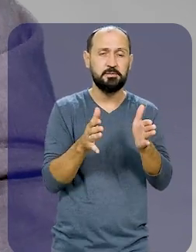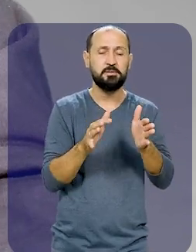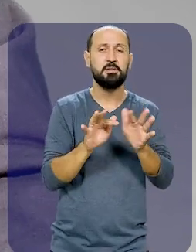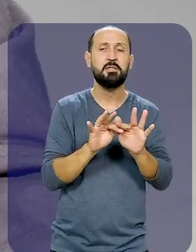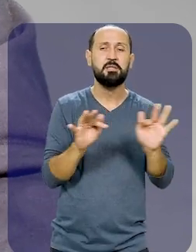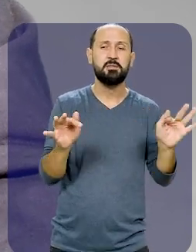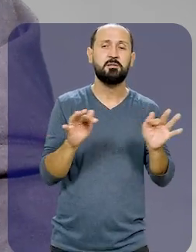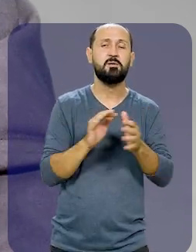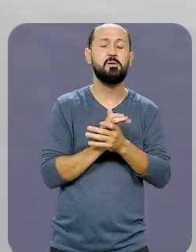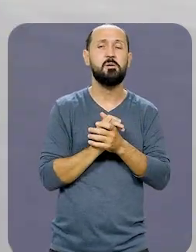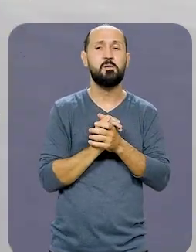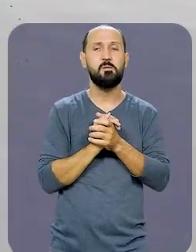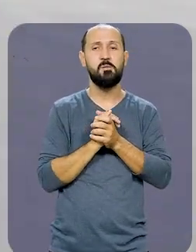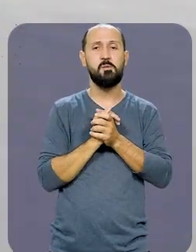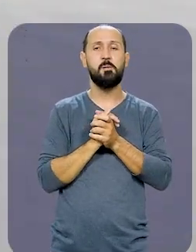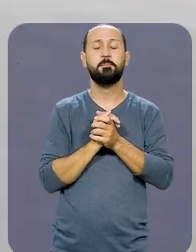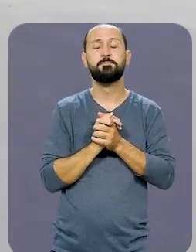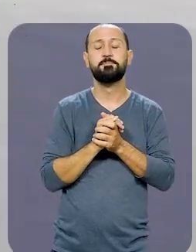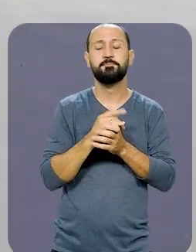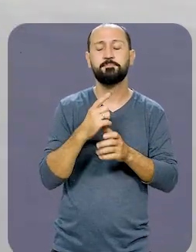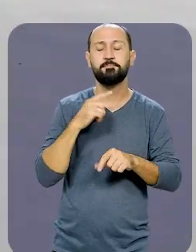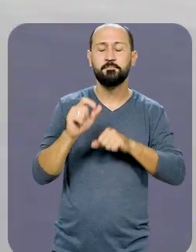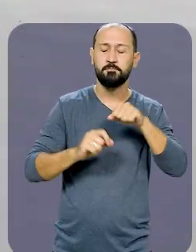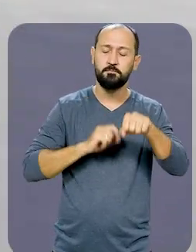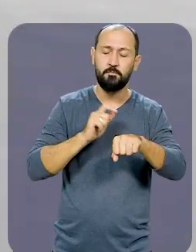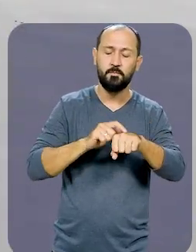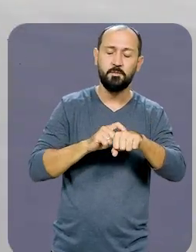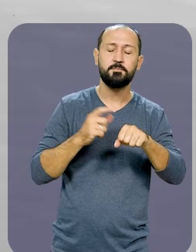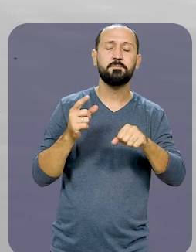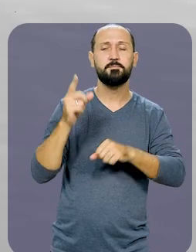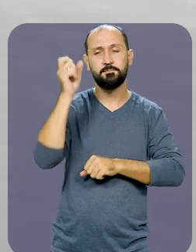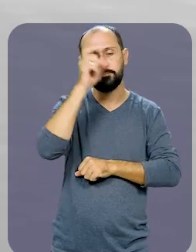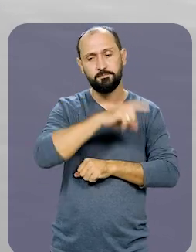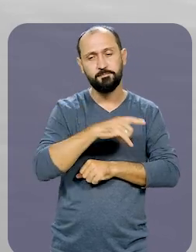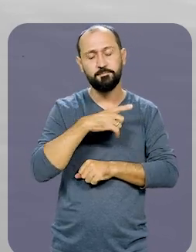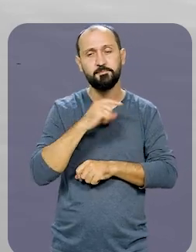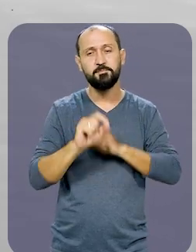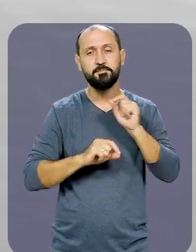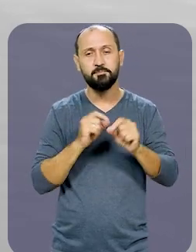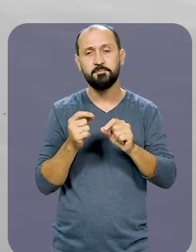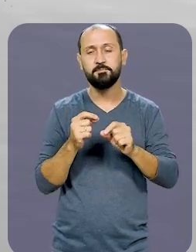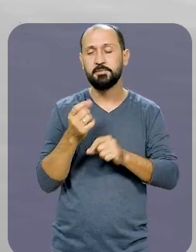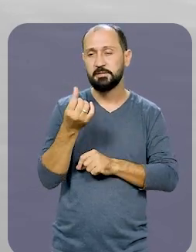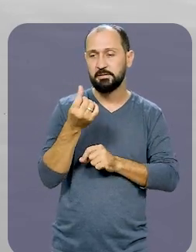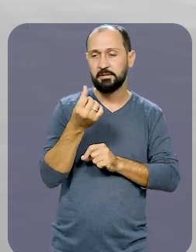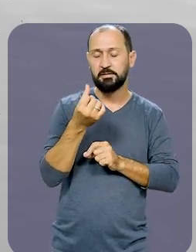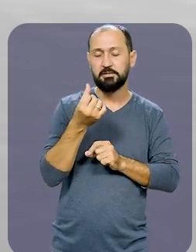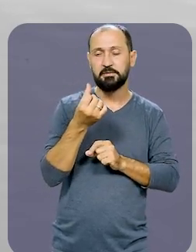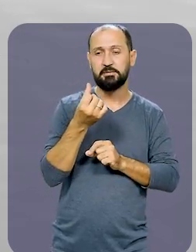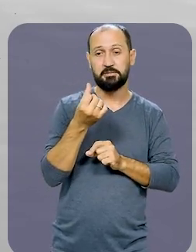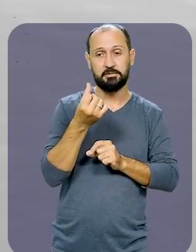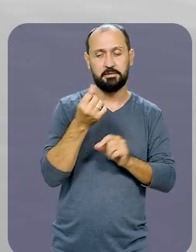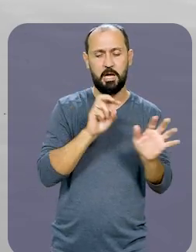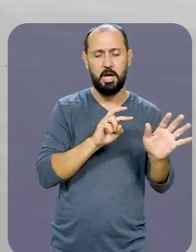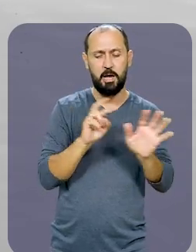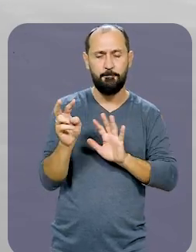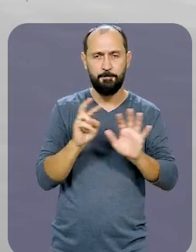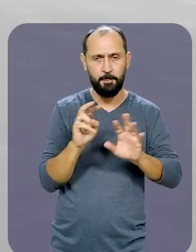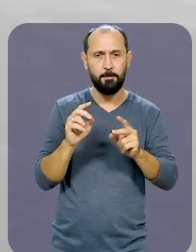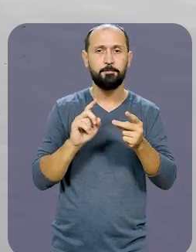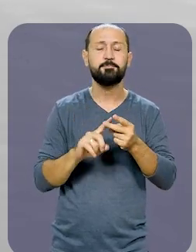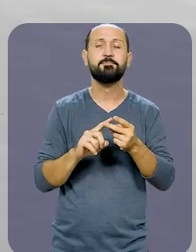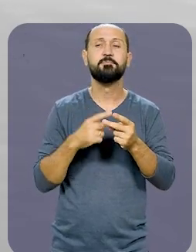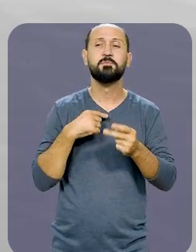que a maioria fica bem, aí nós temos os casos mais complexos, nós vamos por mais 6 semanas e mais 6 semanas.